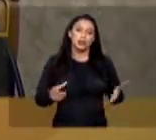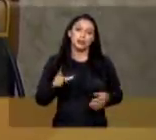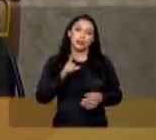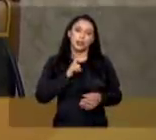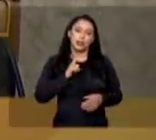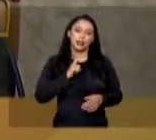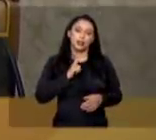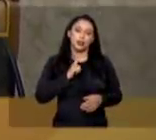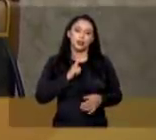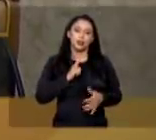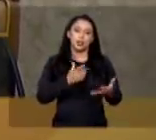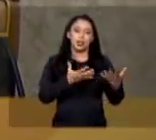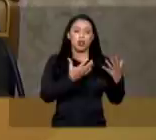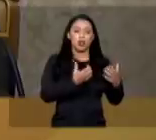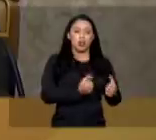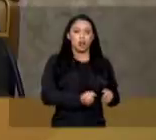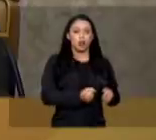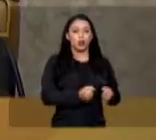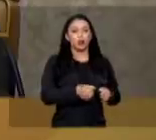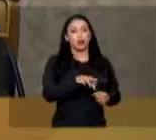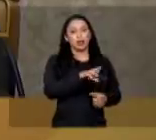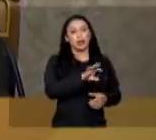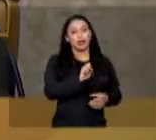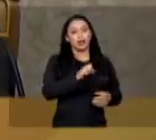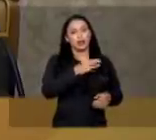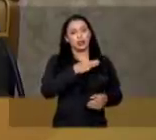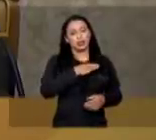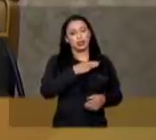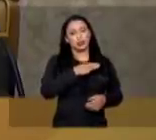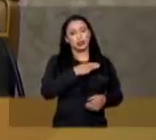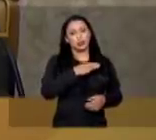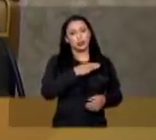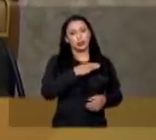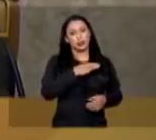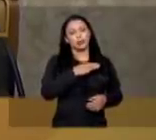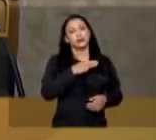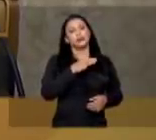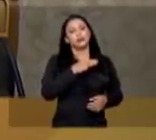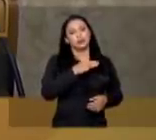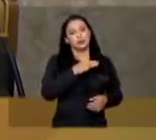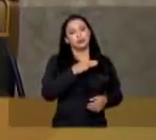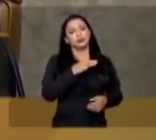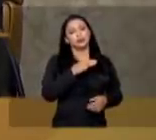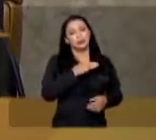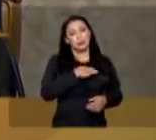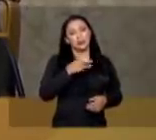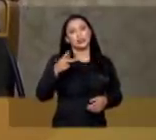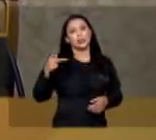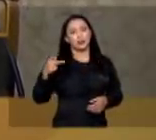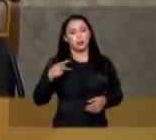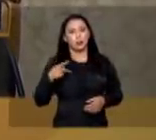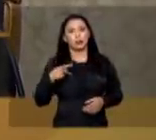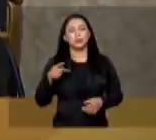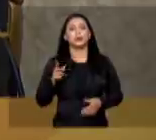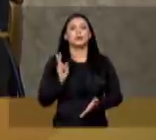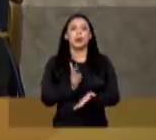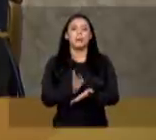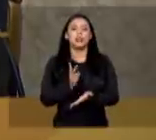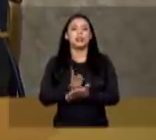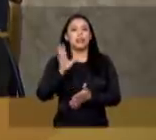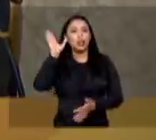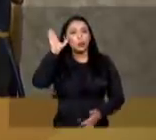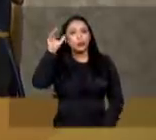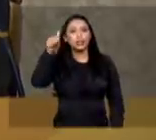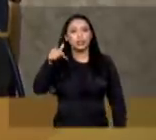demos provimento ao recurso do Ministério... demos provimento ao recurso, não é isso? Para manter Curitiba.